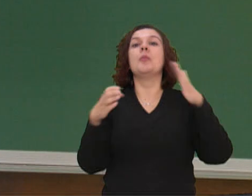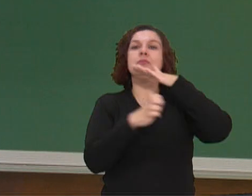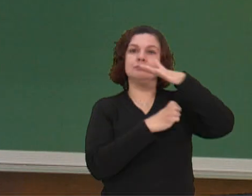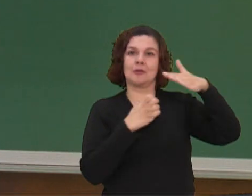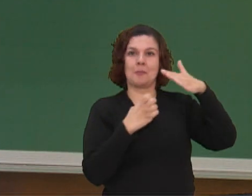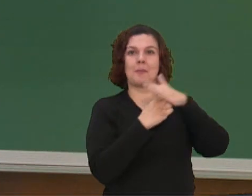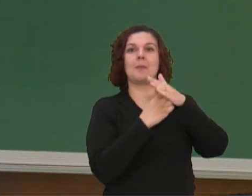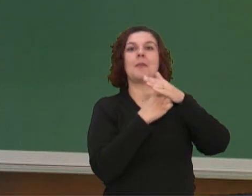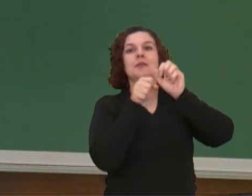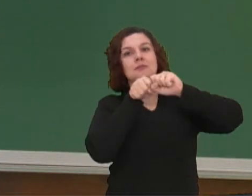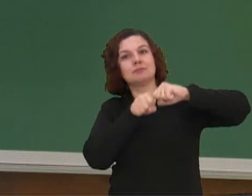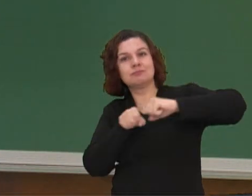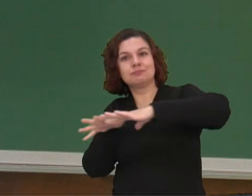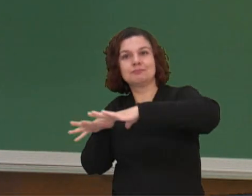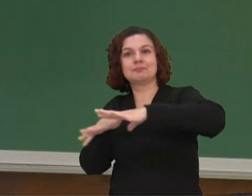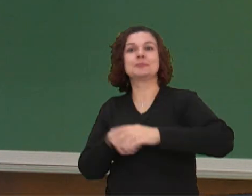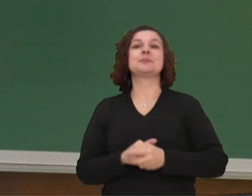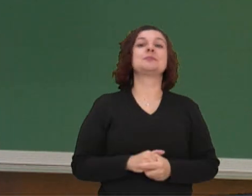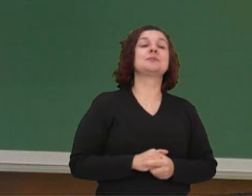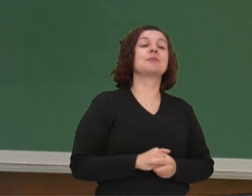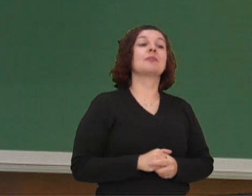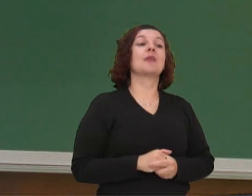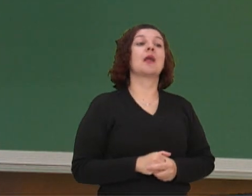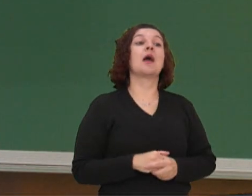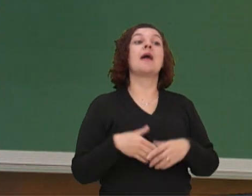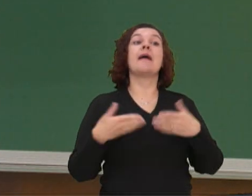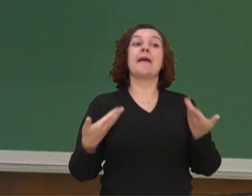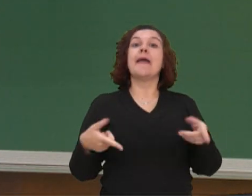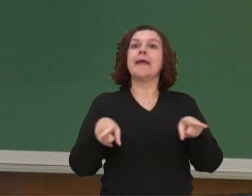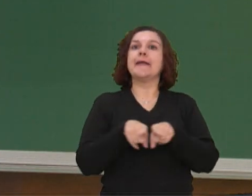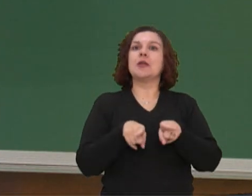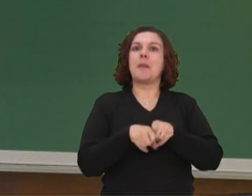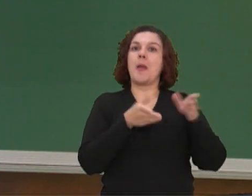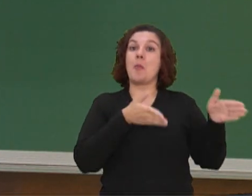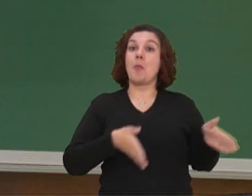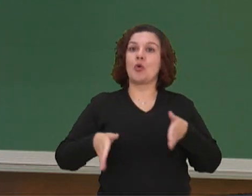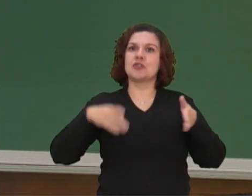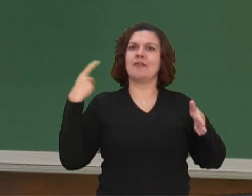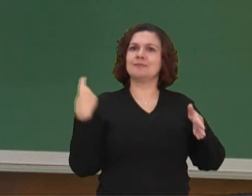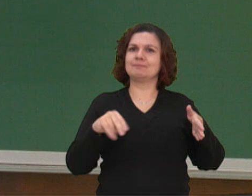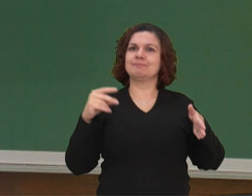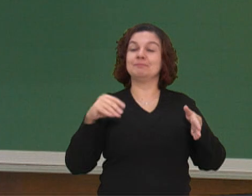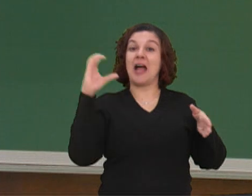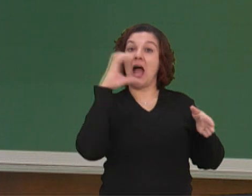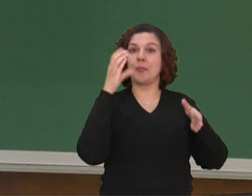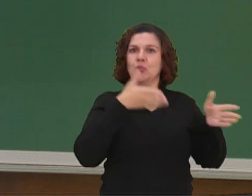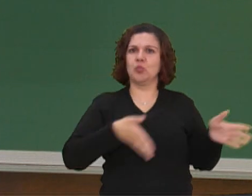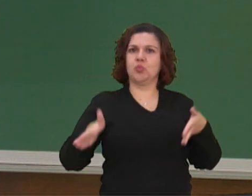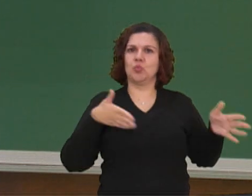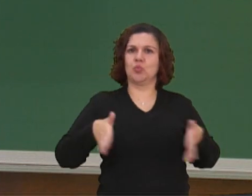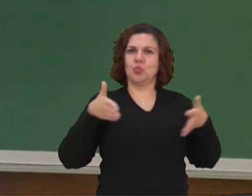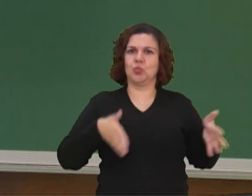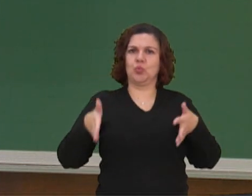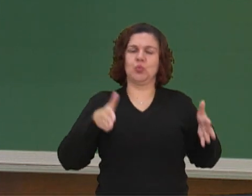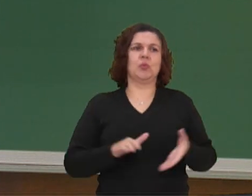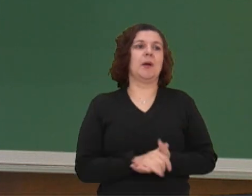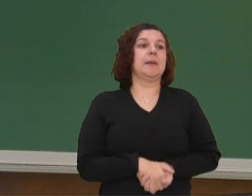certo? E também a questão da alta produtividade. E aí nós vamos ter